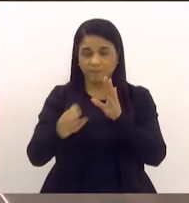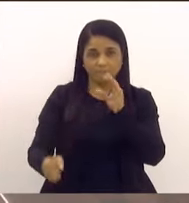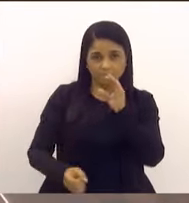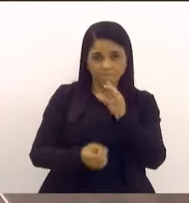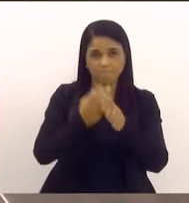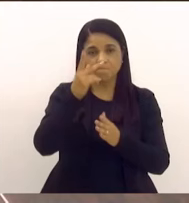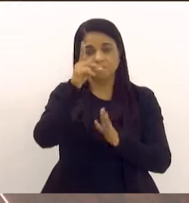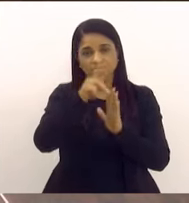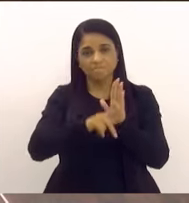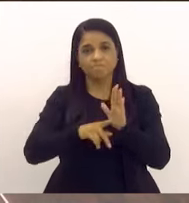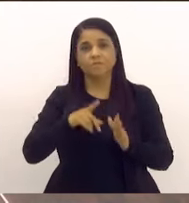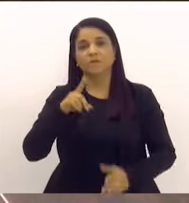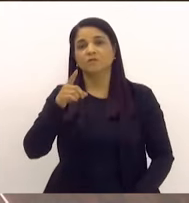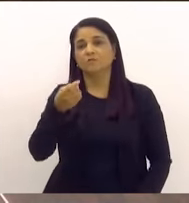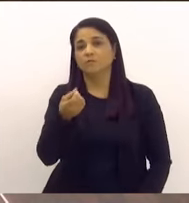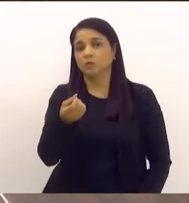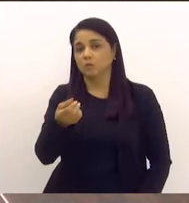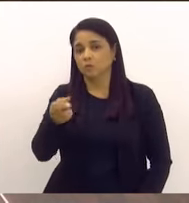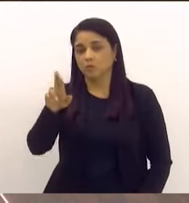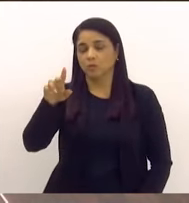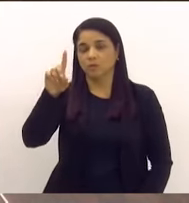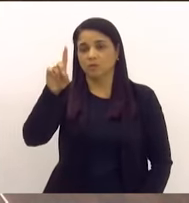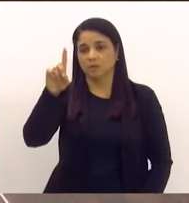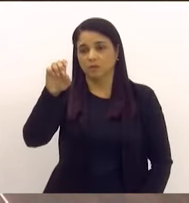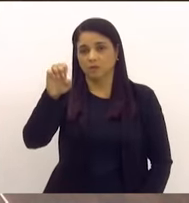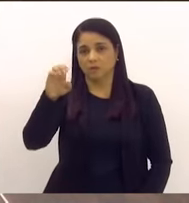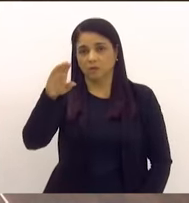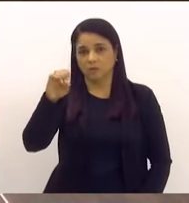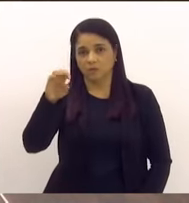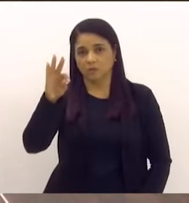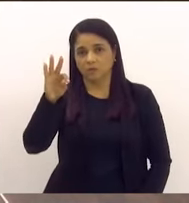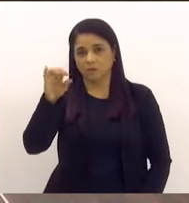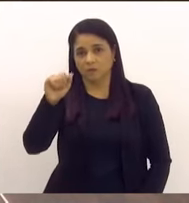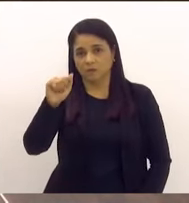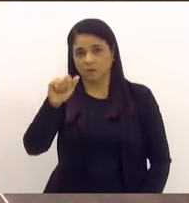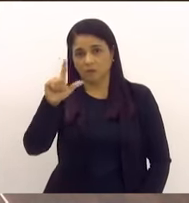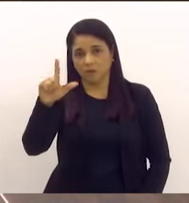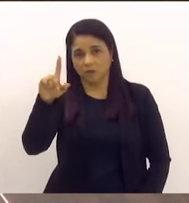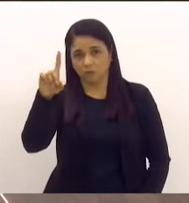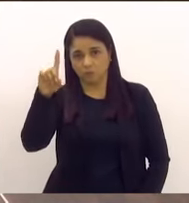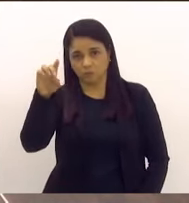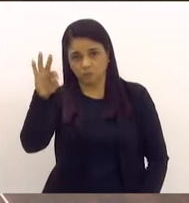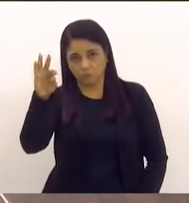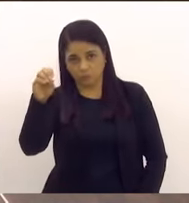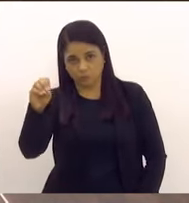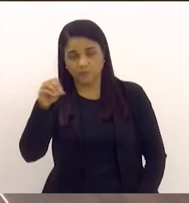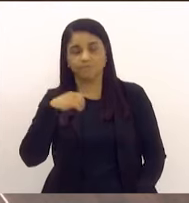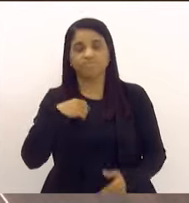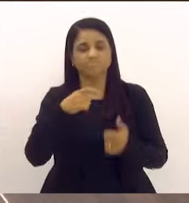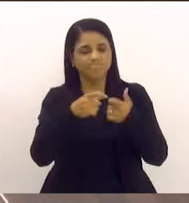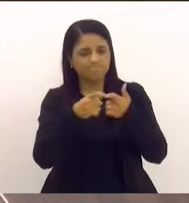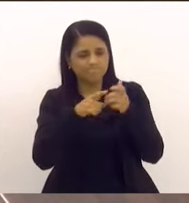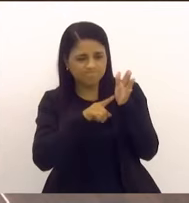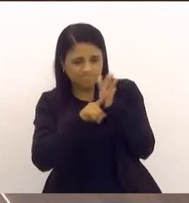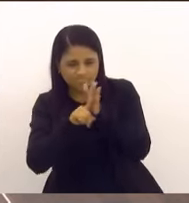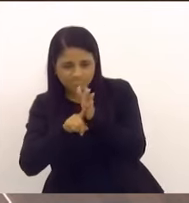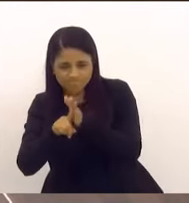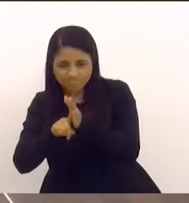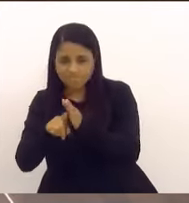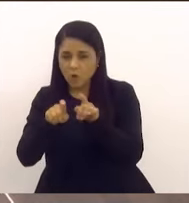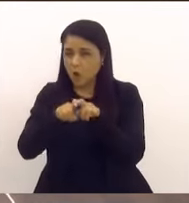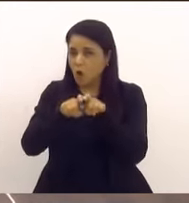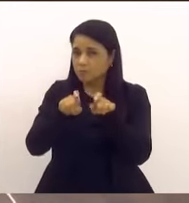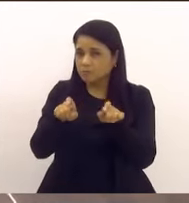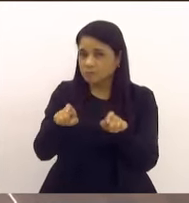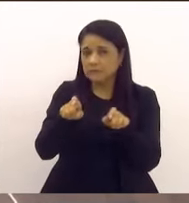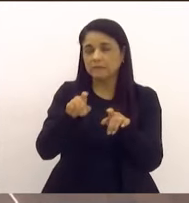doutor Deodato, doutor mesmo, estudioso da medicina, Valdeci também, obstetra, que já perdeu